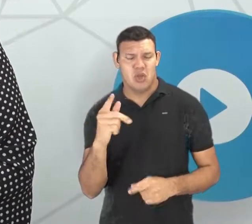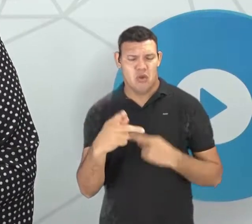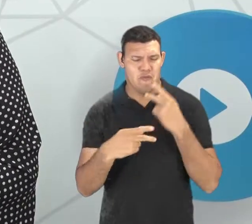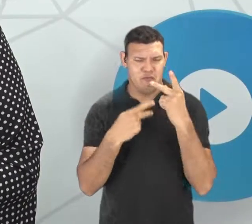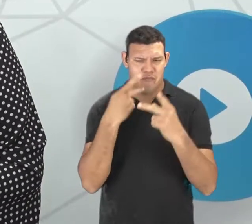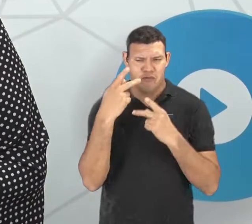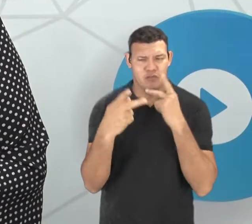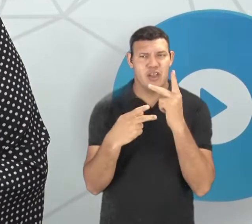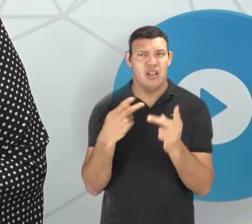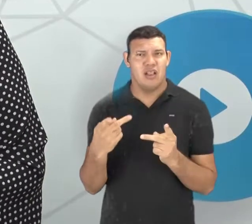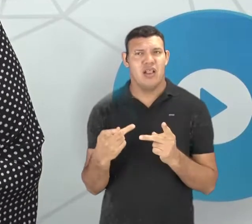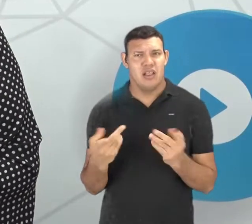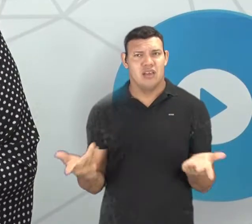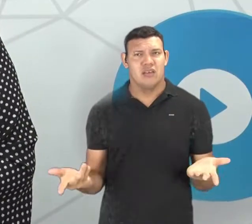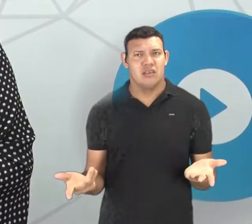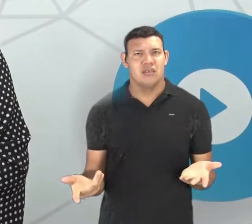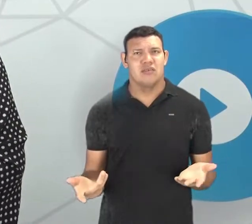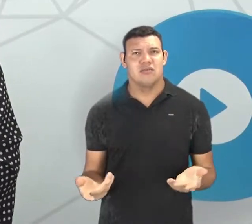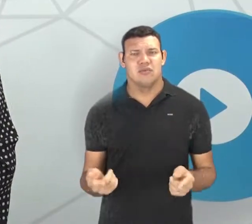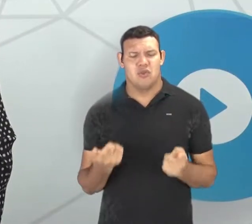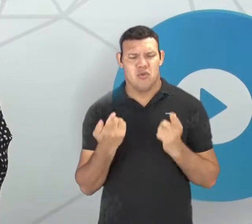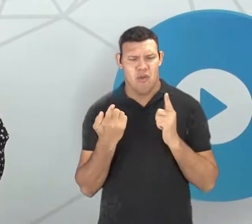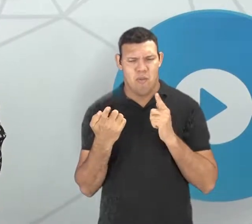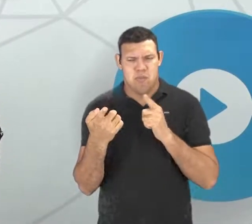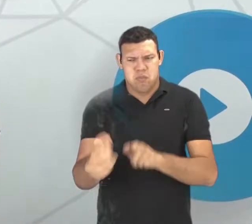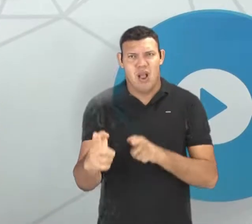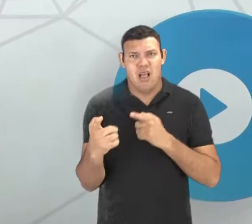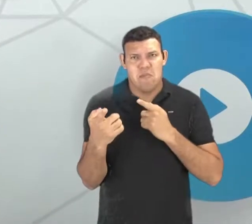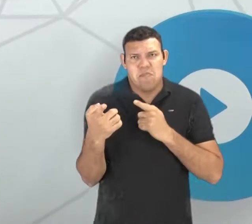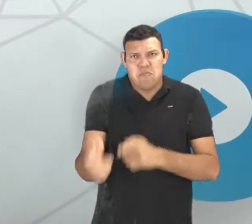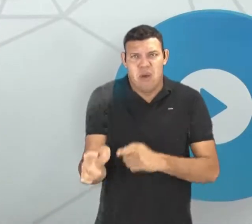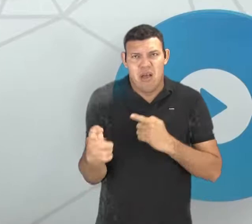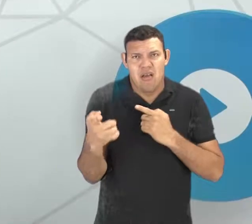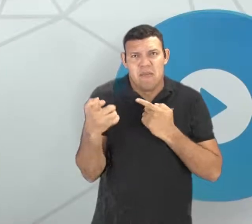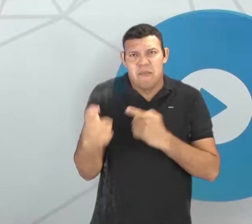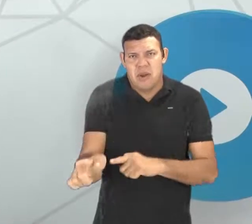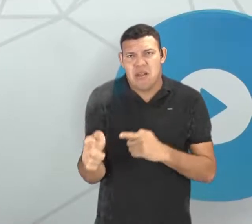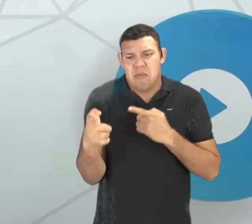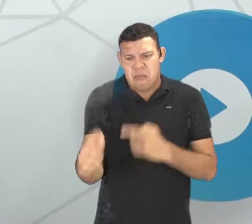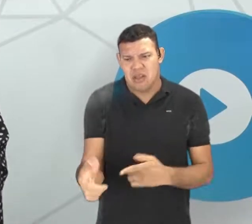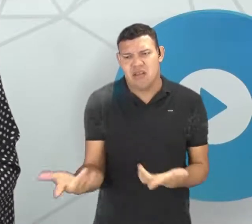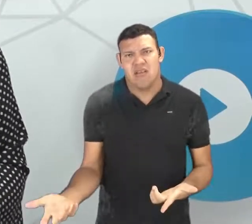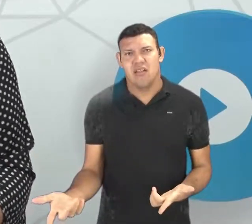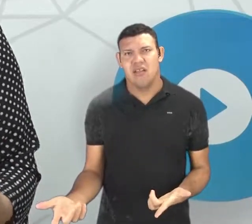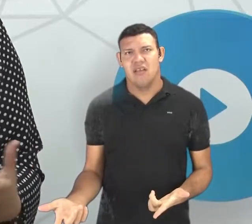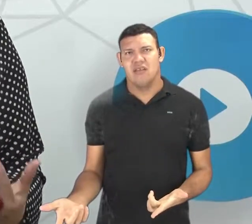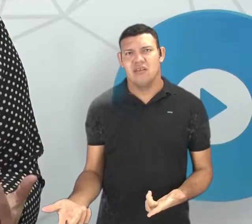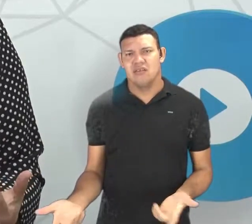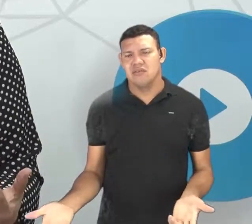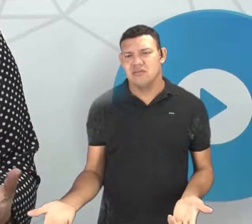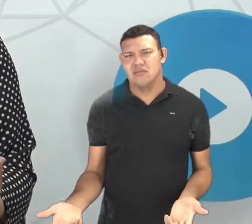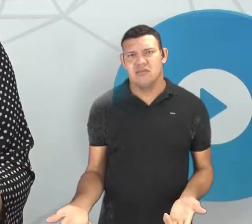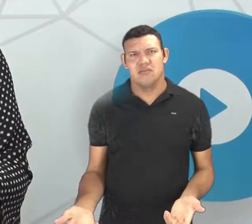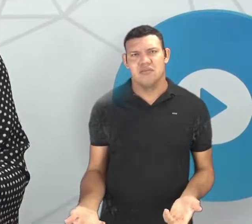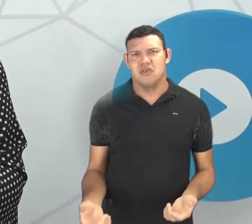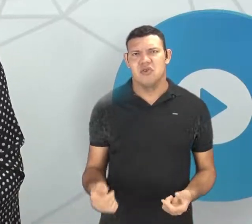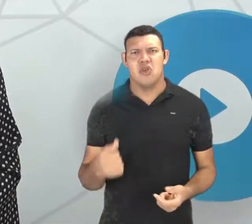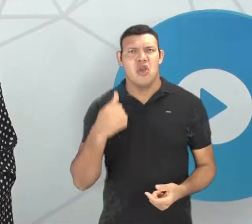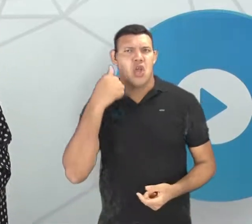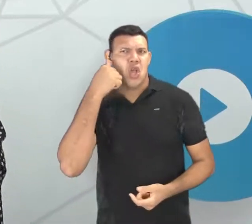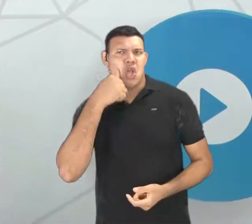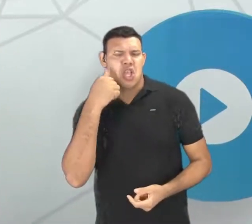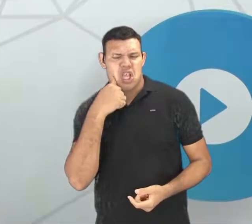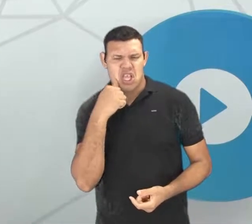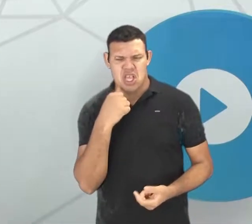Ou seja, ele diz que ela está, uma expressão que eu costumo muito usar, ele diz assim: ou você não é a